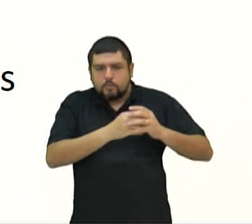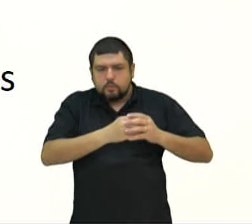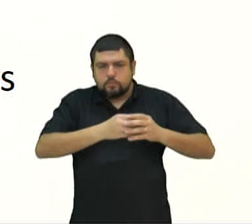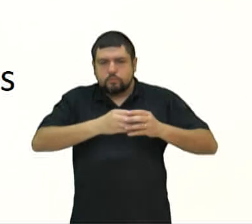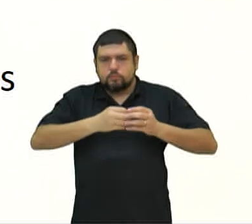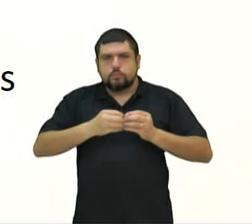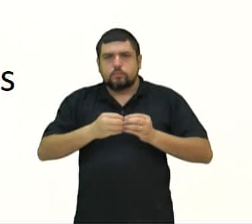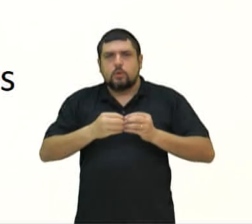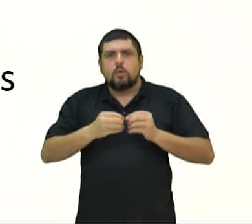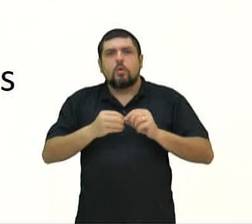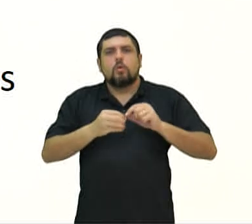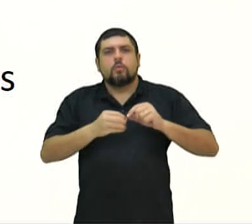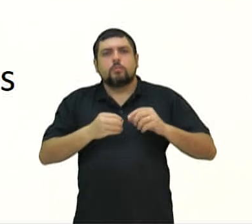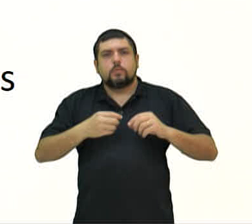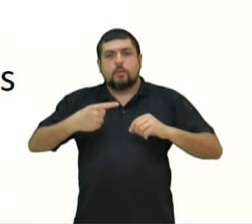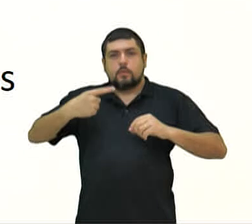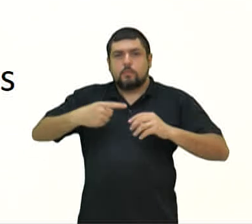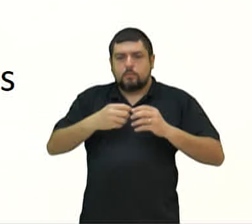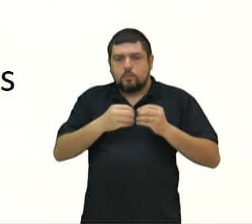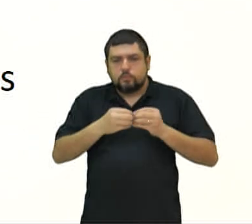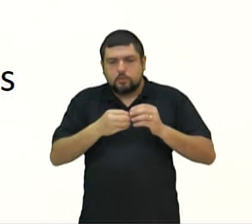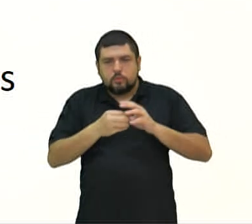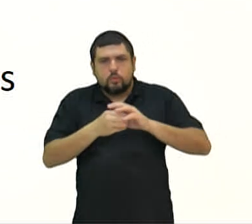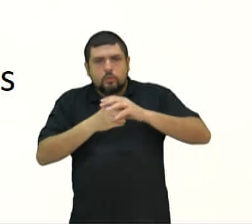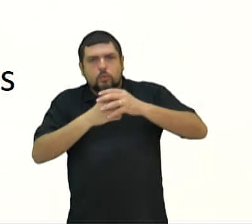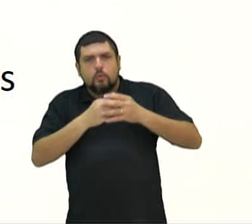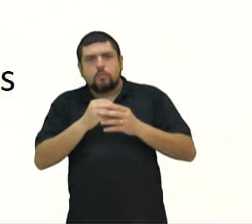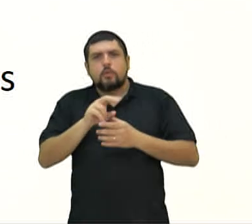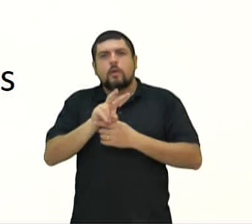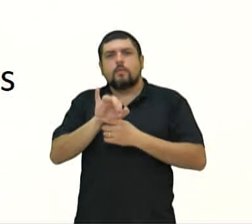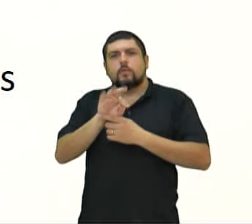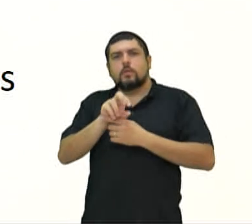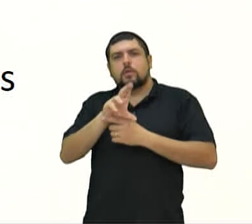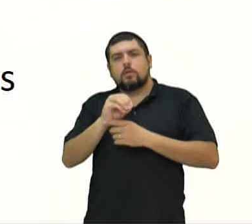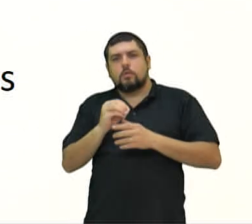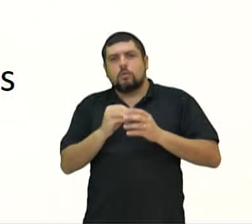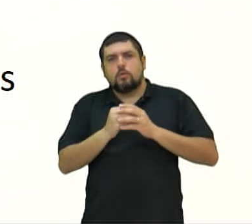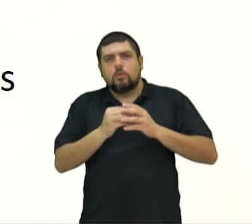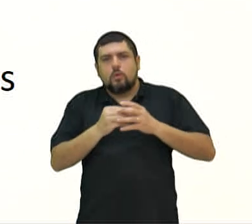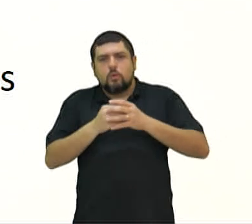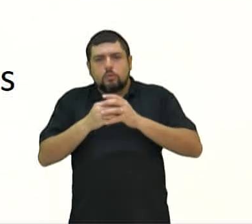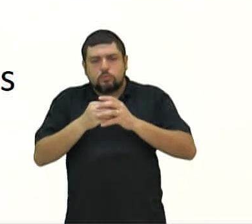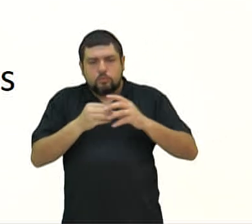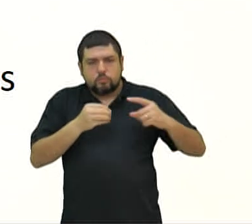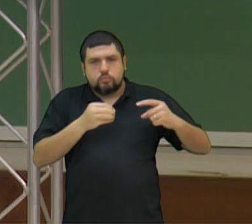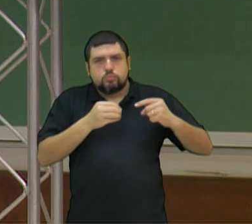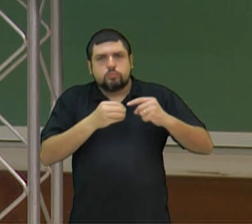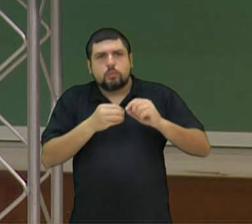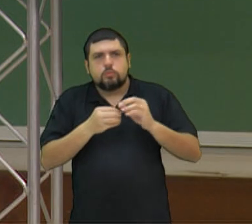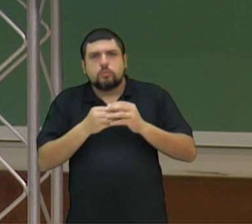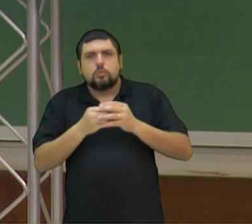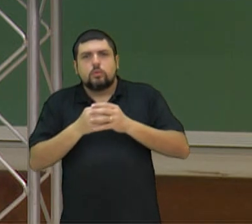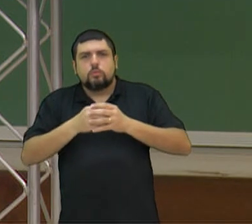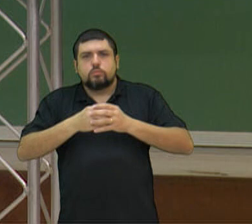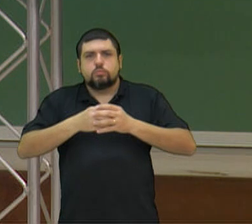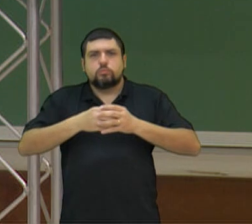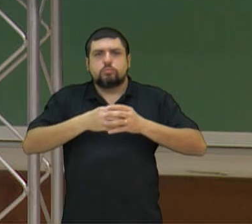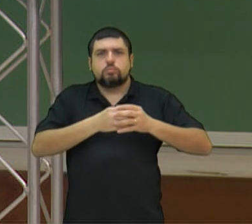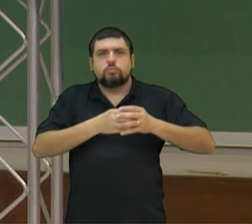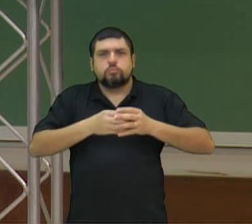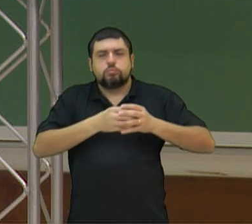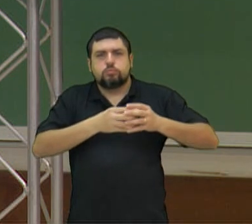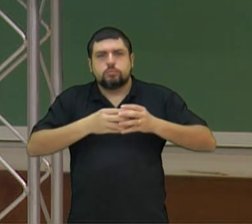primário, que armazena em seu citoplasma alimento, vitelo, que nutre o embrião no início do seu desenvolvimento, cuja quantidade varia na maioria